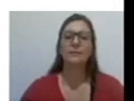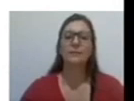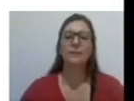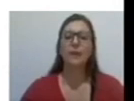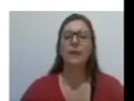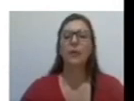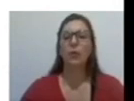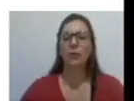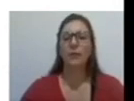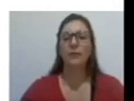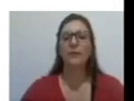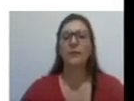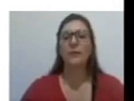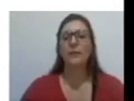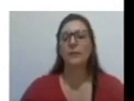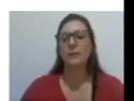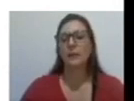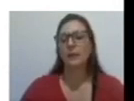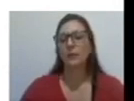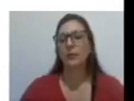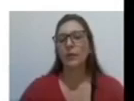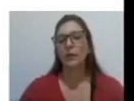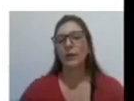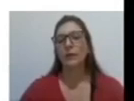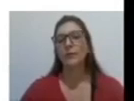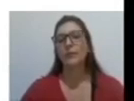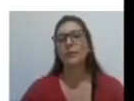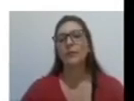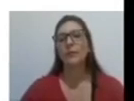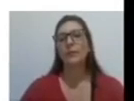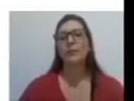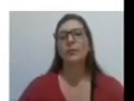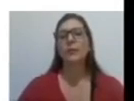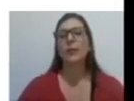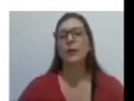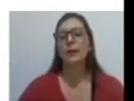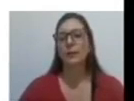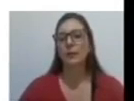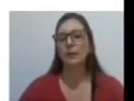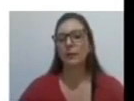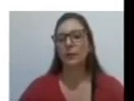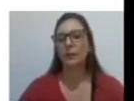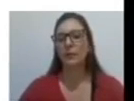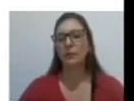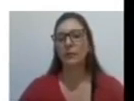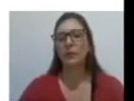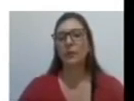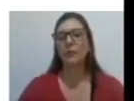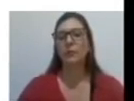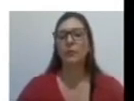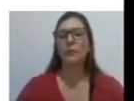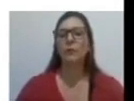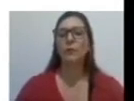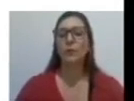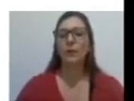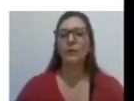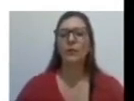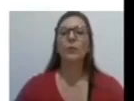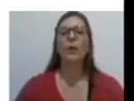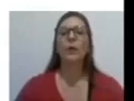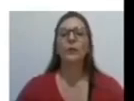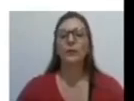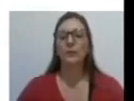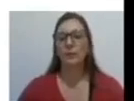flatulência e cólicas, sendo que a absorção intestinal ela acaba interferindo no